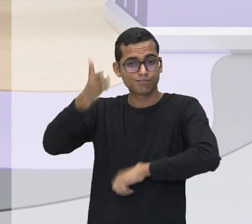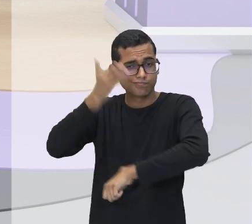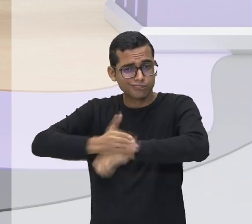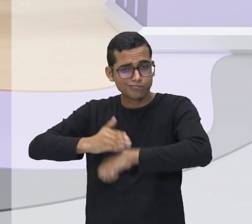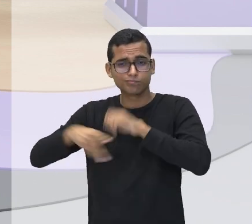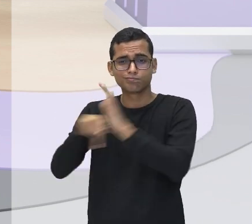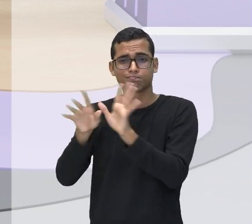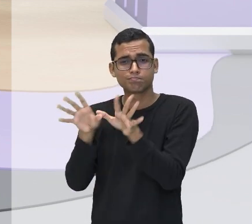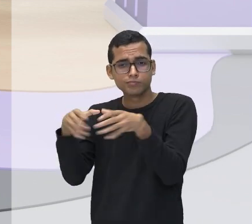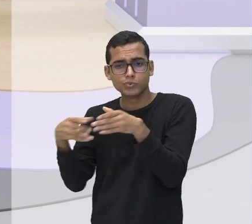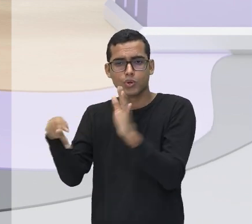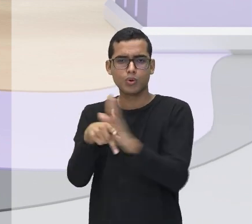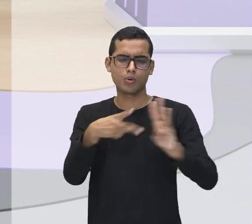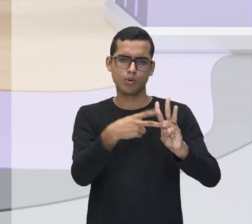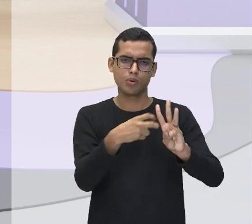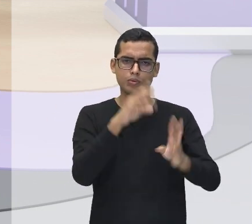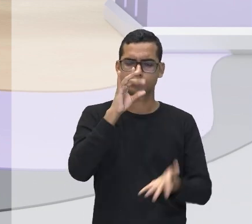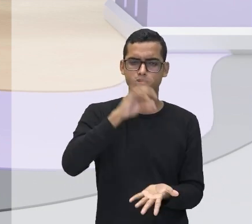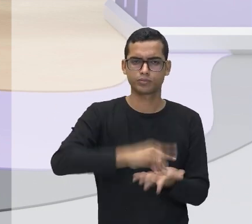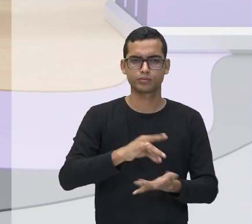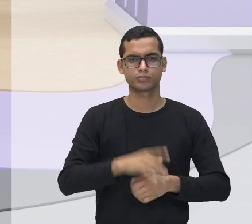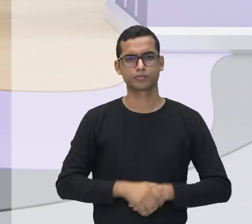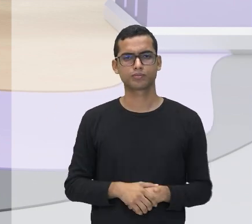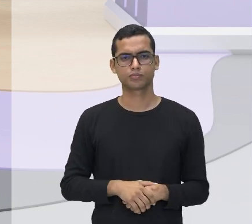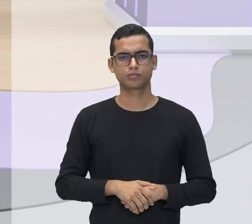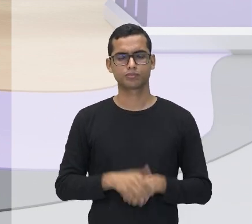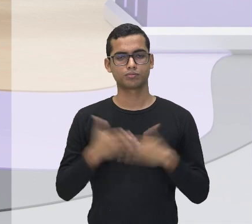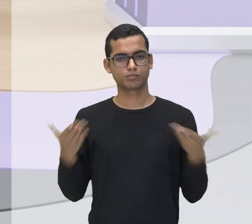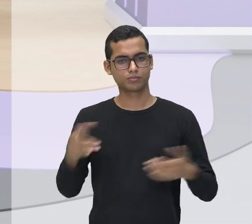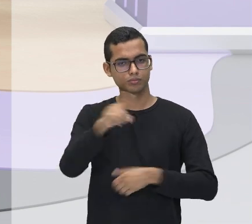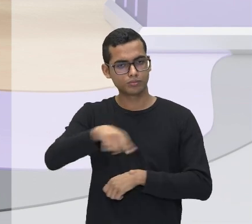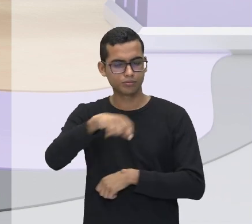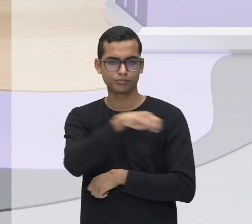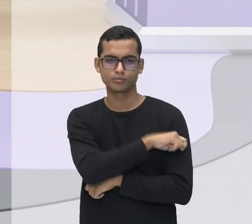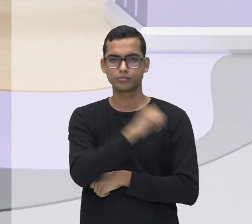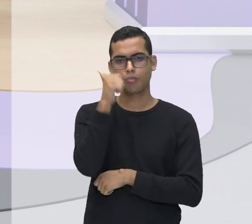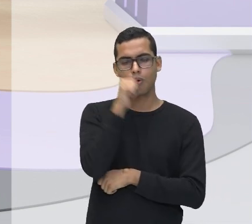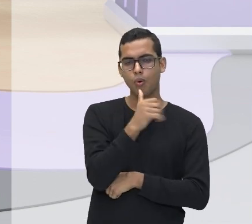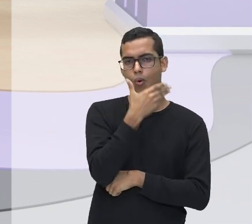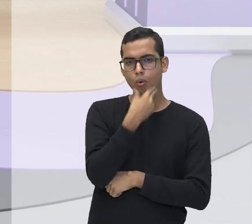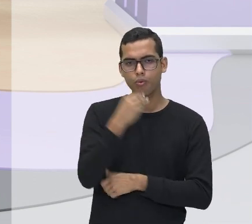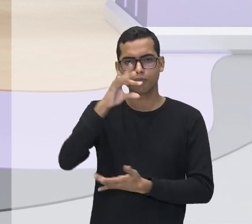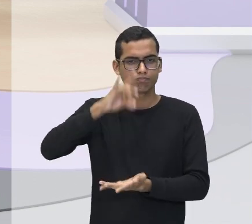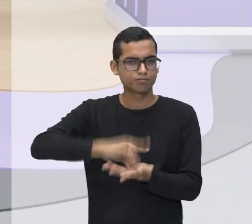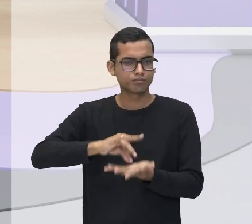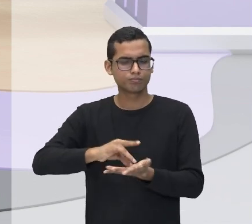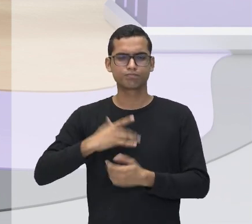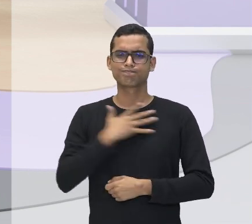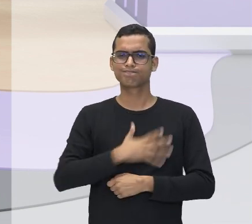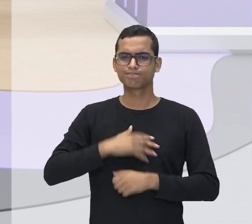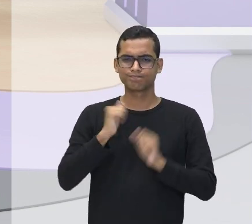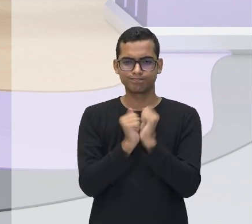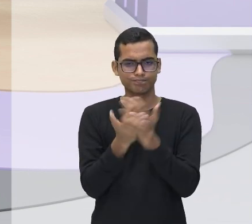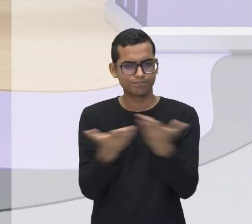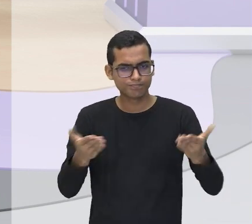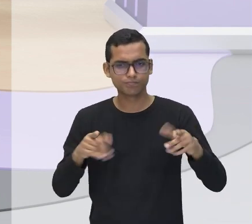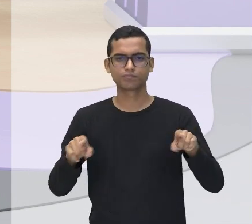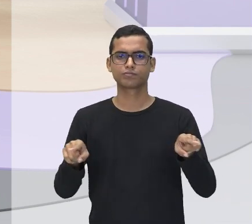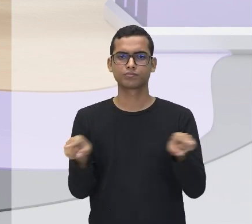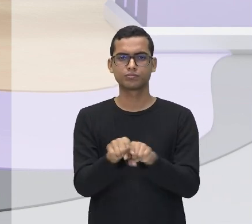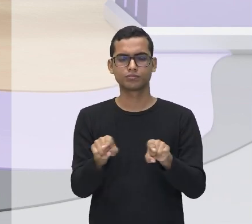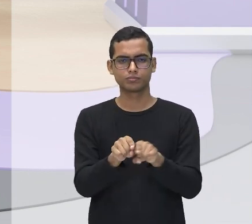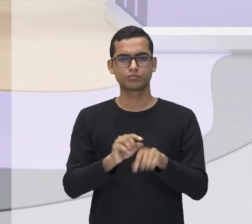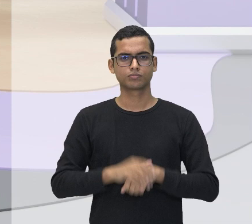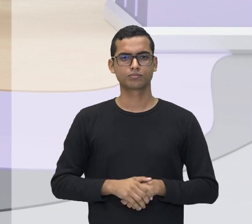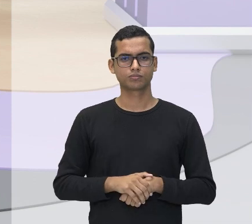a comunidade indígena. Então, queridos alunos, queridas alunas, foi um prazer estar com vocês